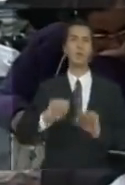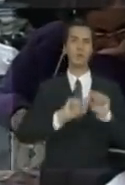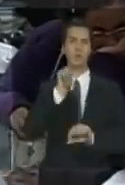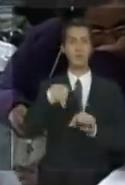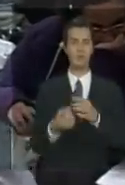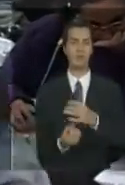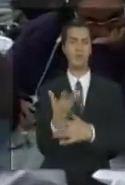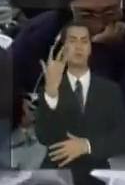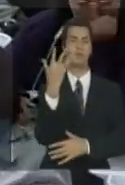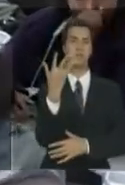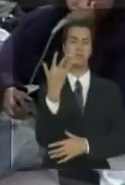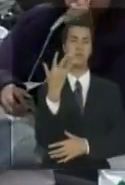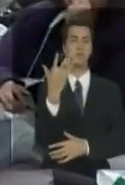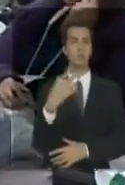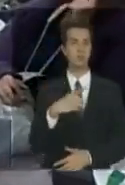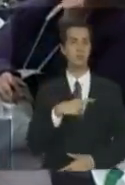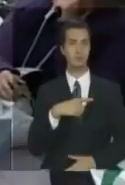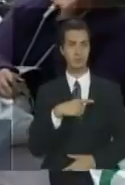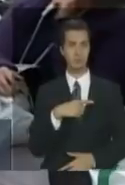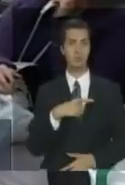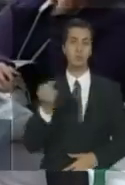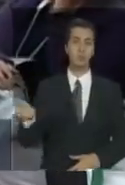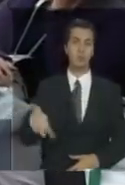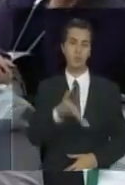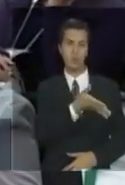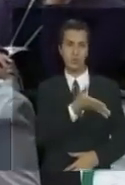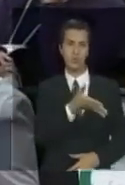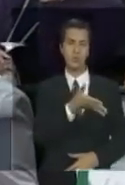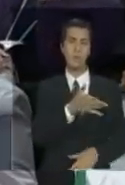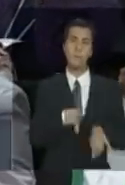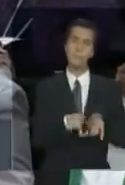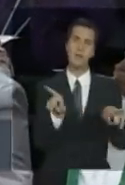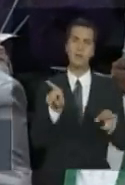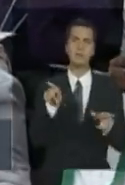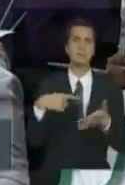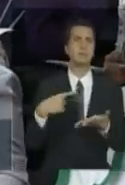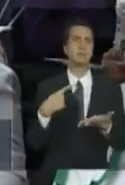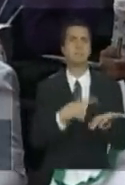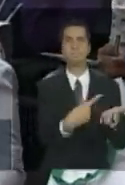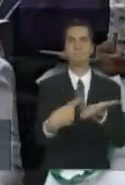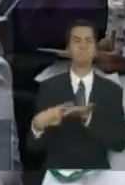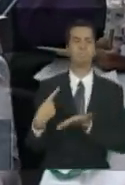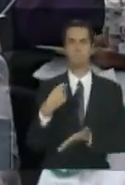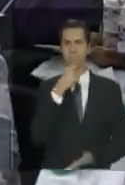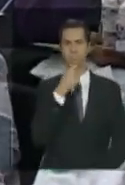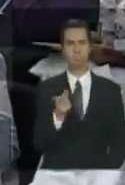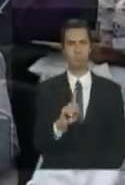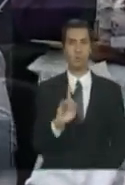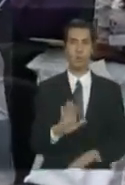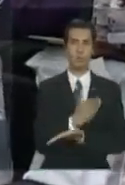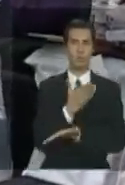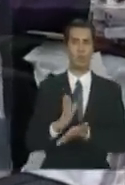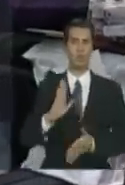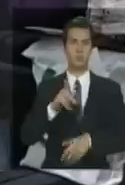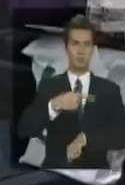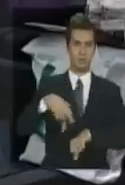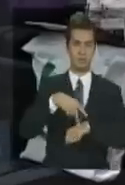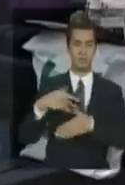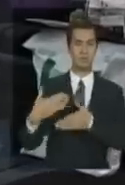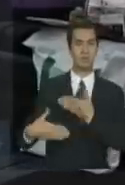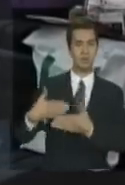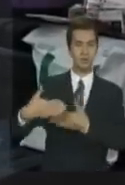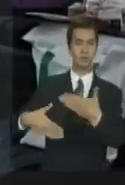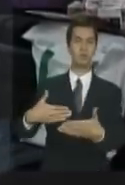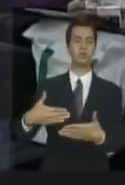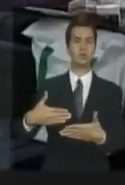a um novo organismo internacional, mas não há consenso, inclusive entre países em desenvolvimento, não é o caso do Brasil, mas entre países em desenvolvimento,